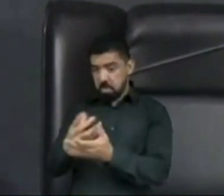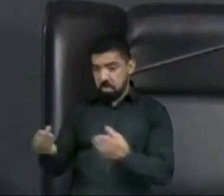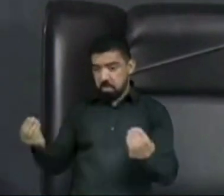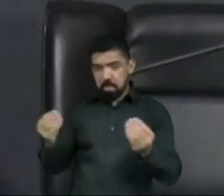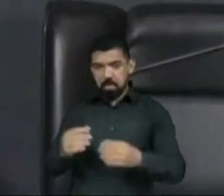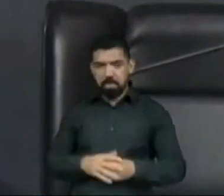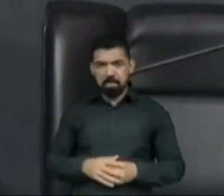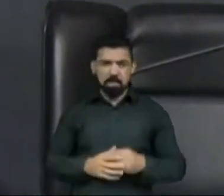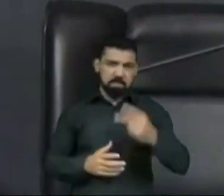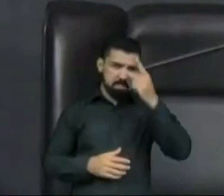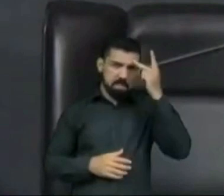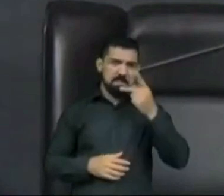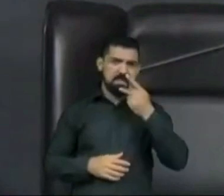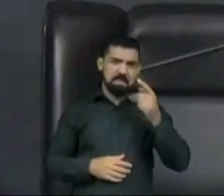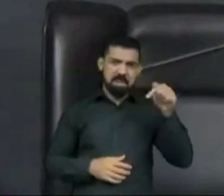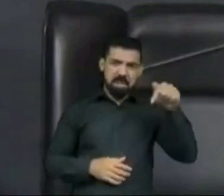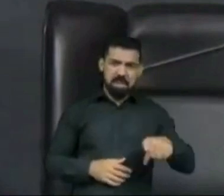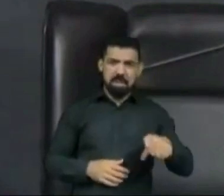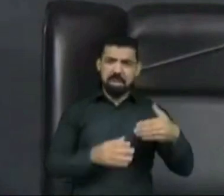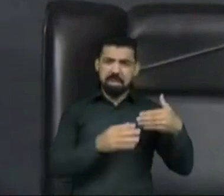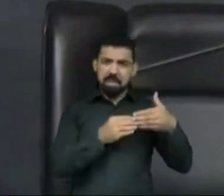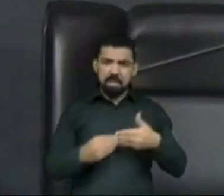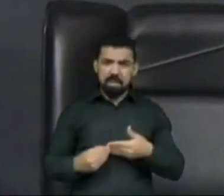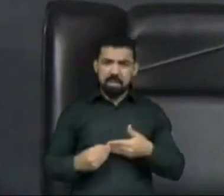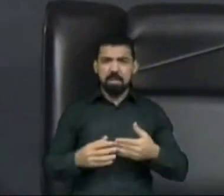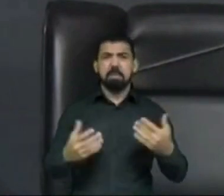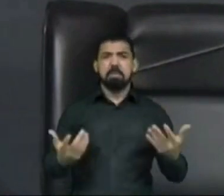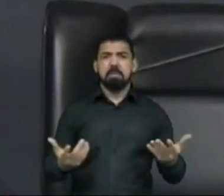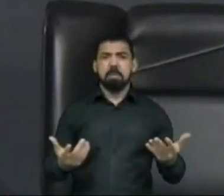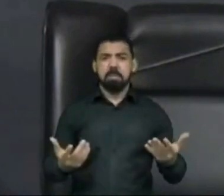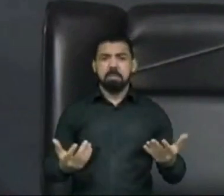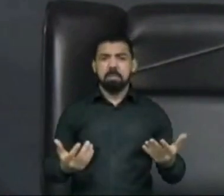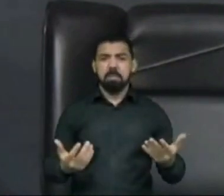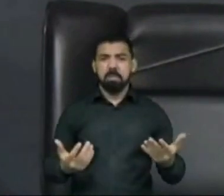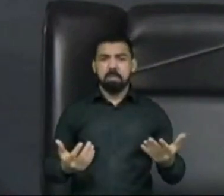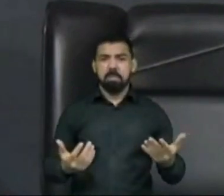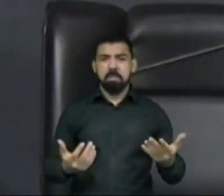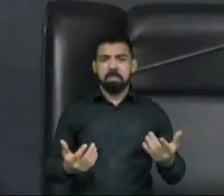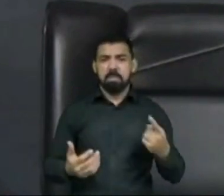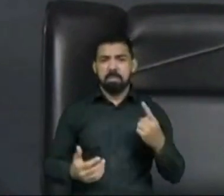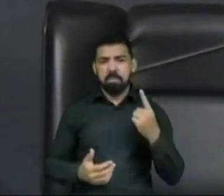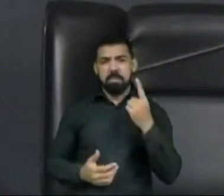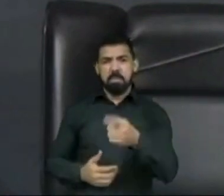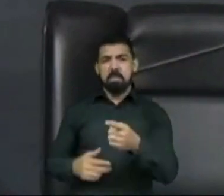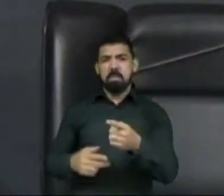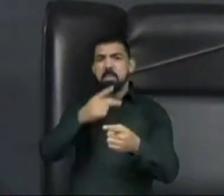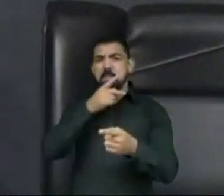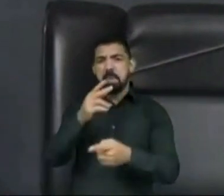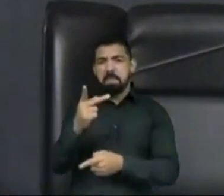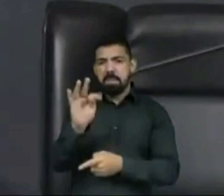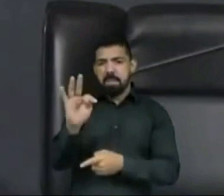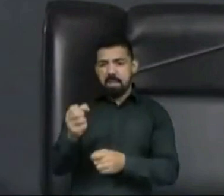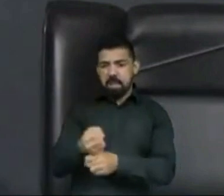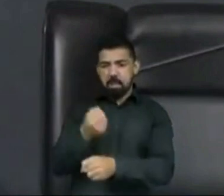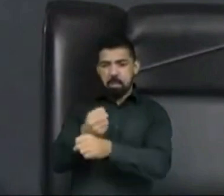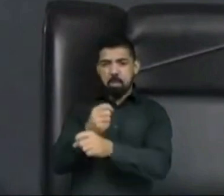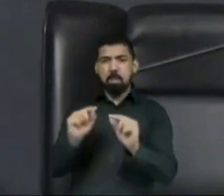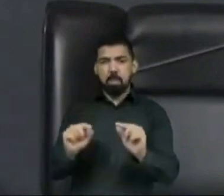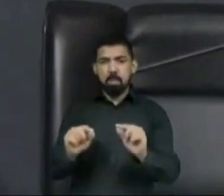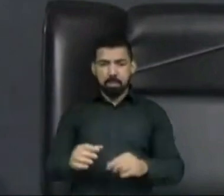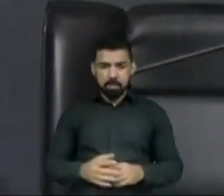alguém vinha aqui trazer um dedo para apontar no partido que construiu